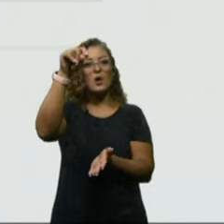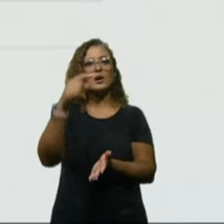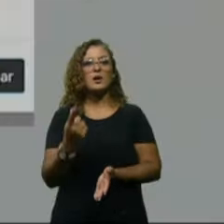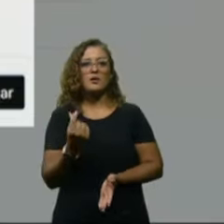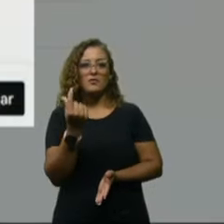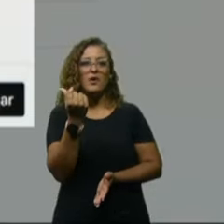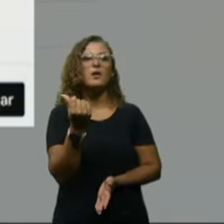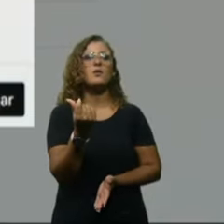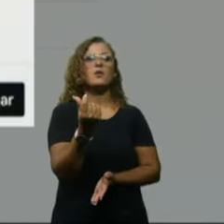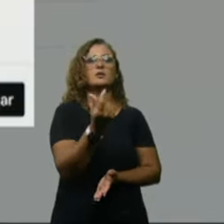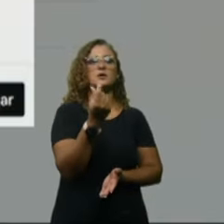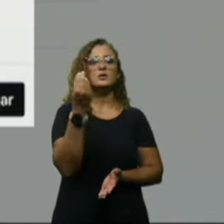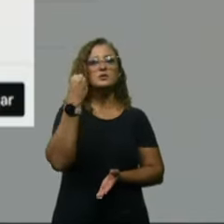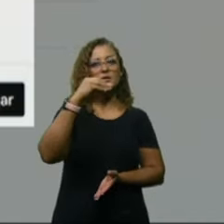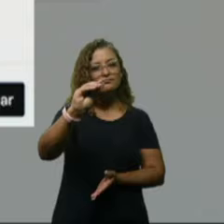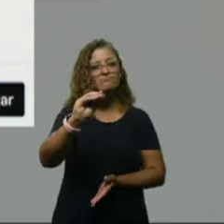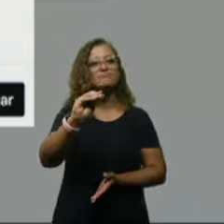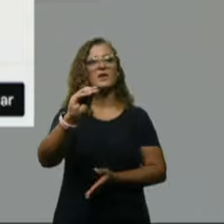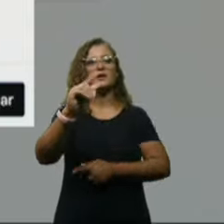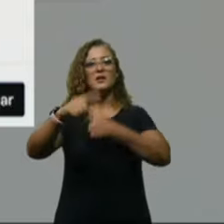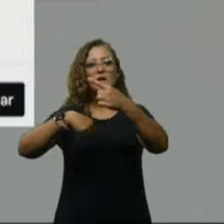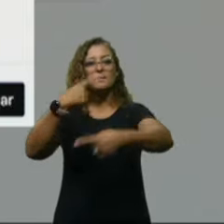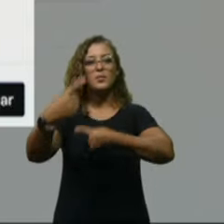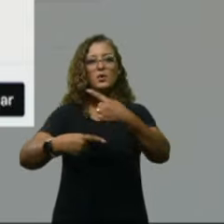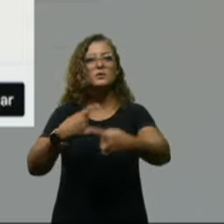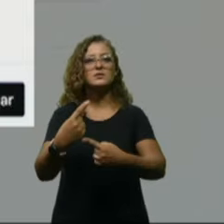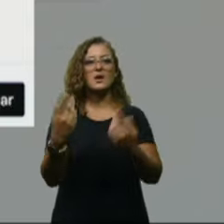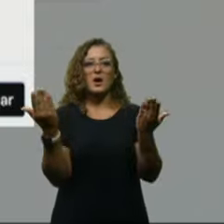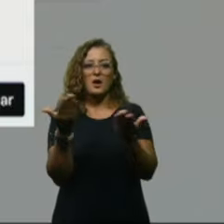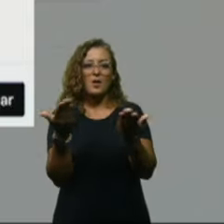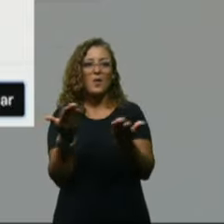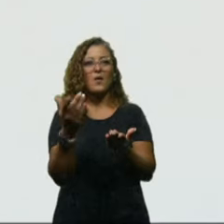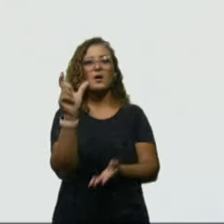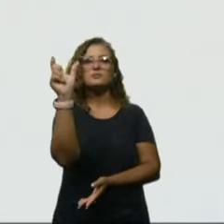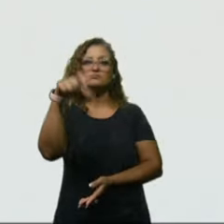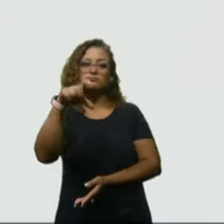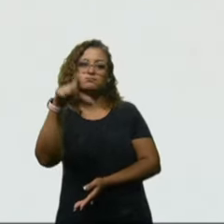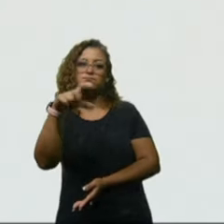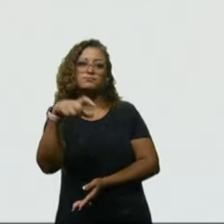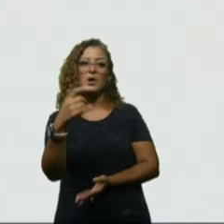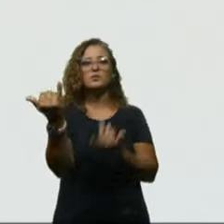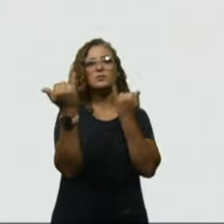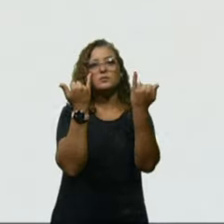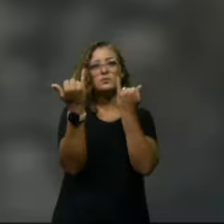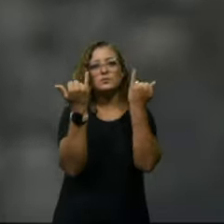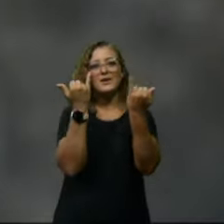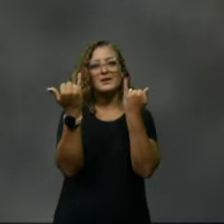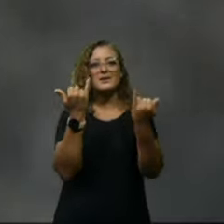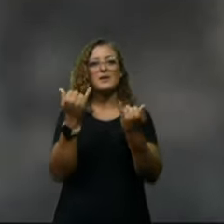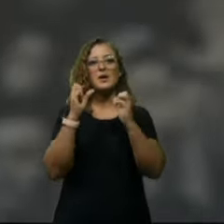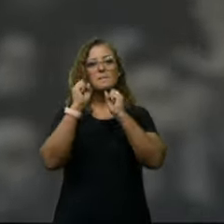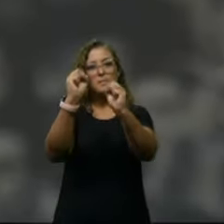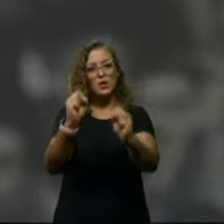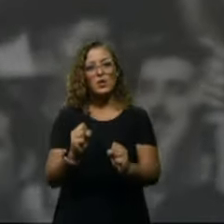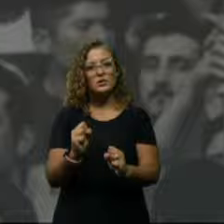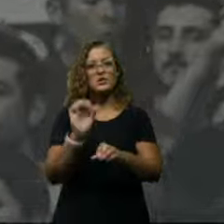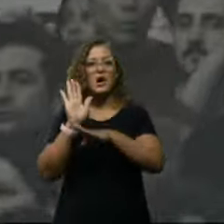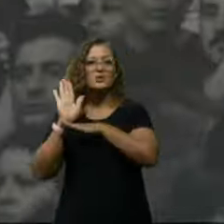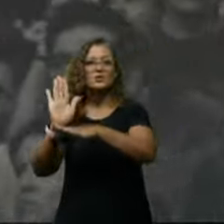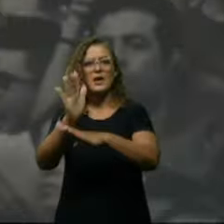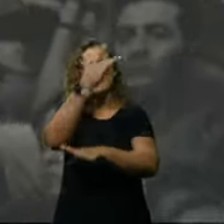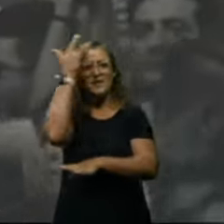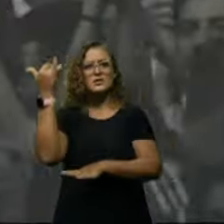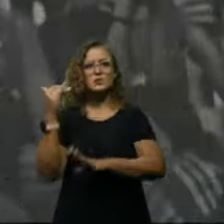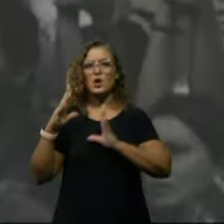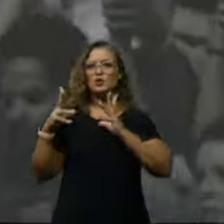E prossiga agora é só inserir os dados do seu cartão de crédito e clicar para contribuir você pode fazer